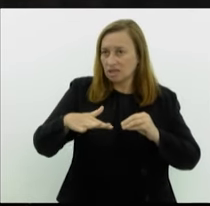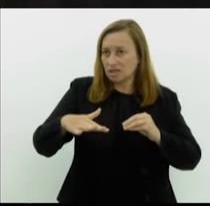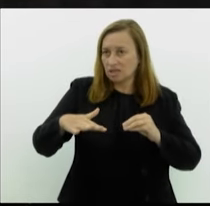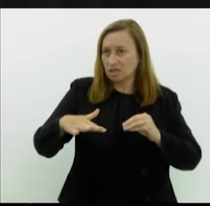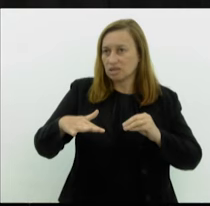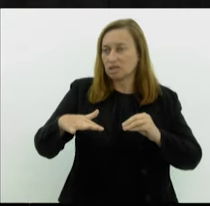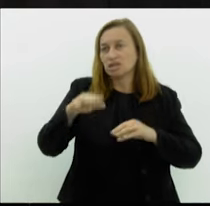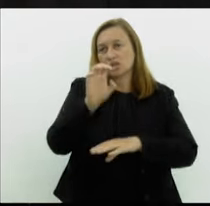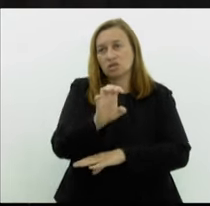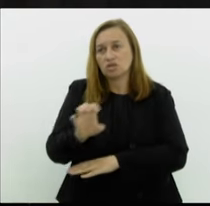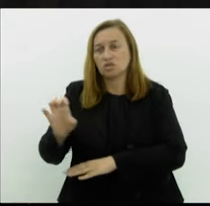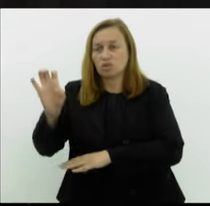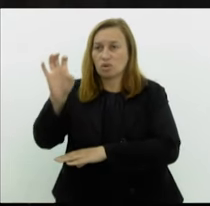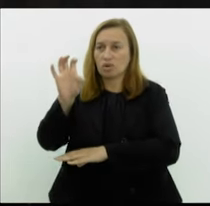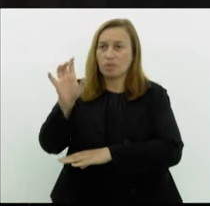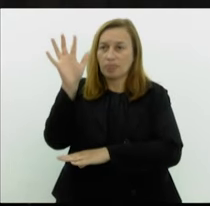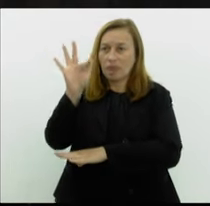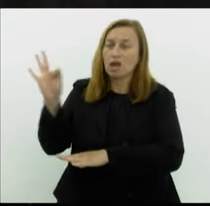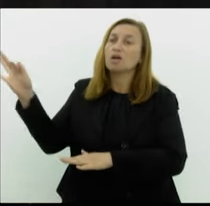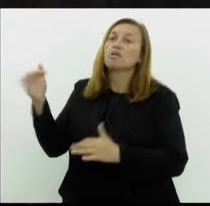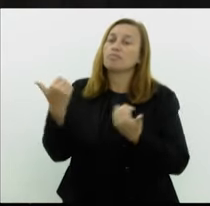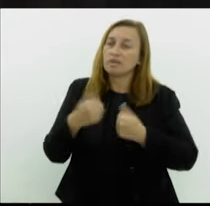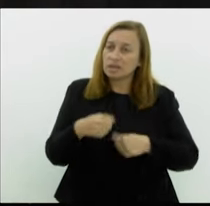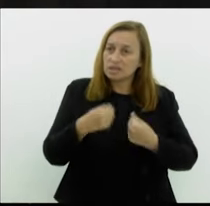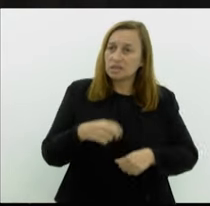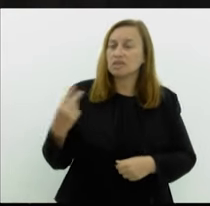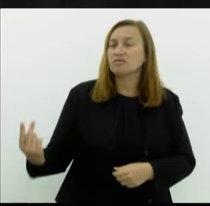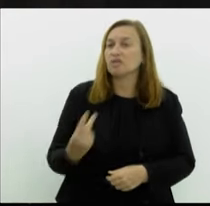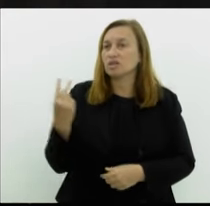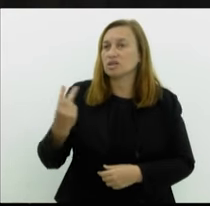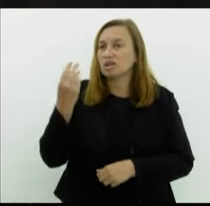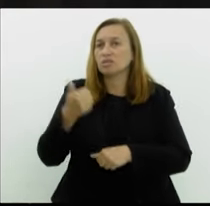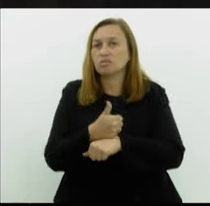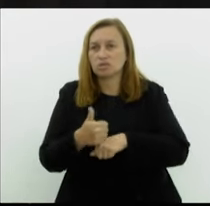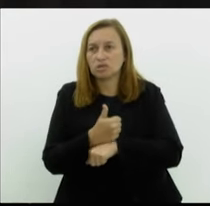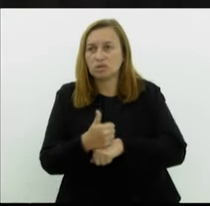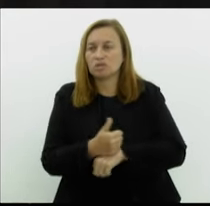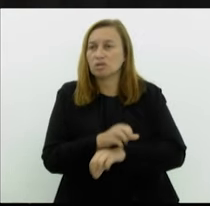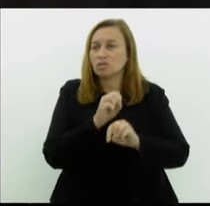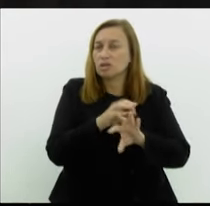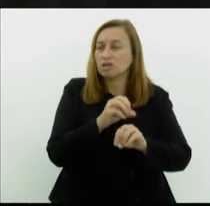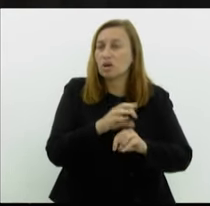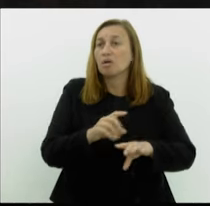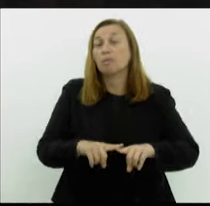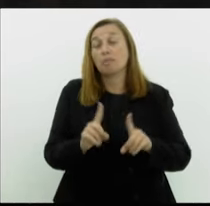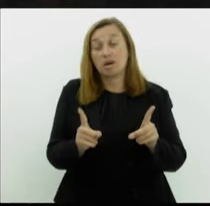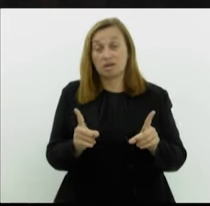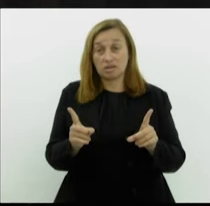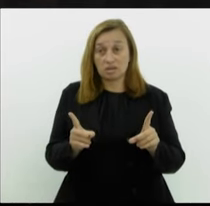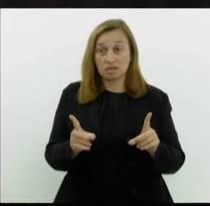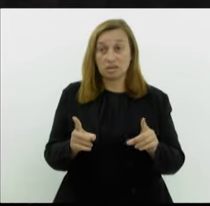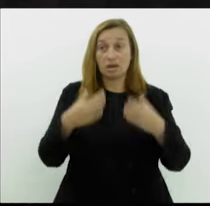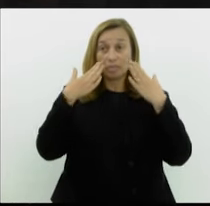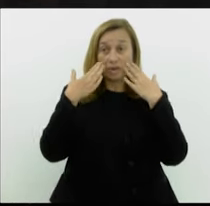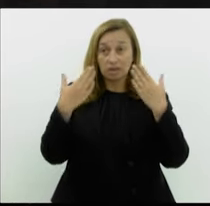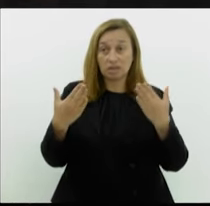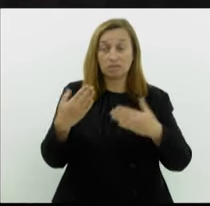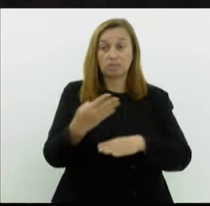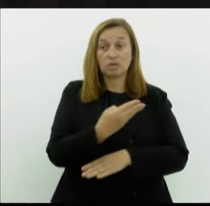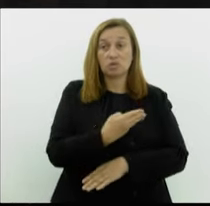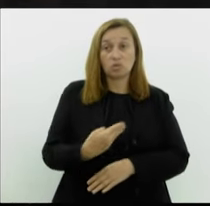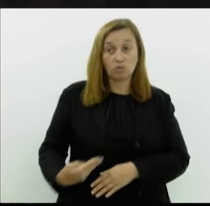afora. O profissional de educação precisa ser valorizado e acho que isso é ponto pacífico. Agora, a medida apresentada pelo governo